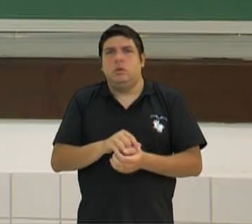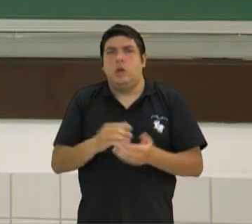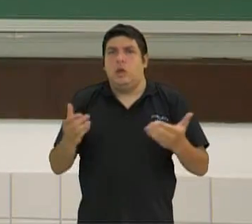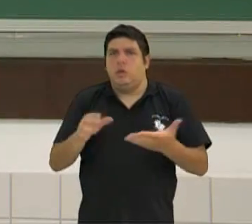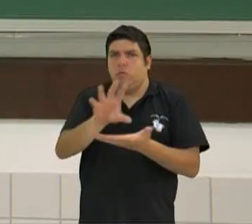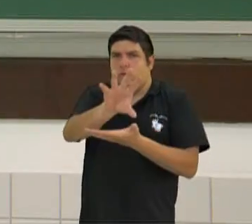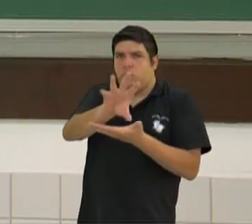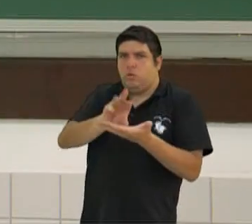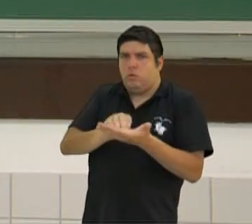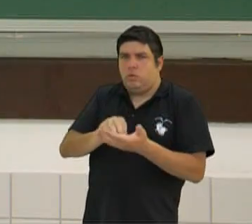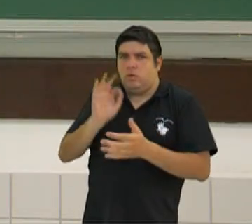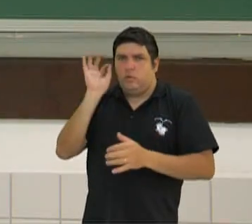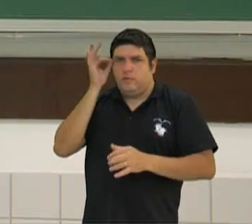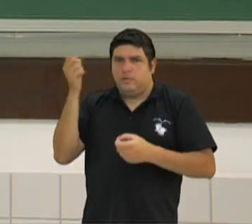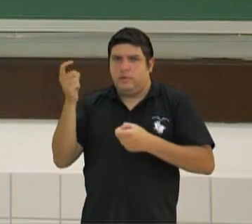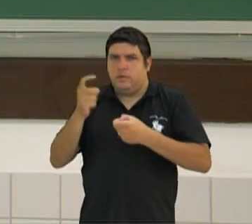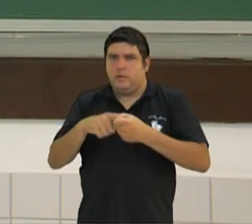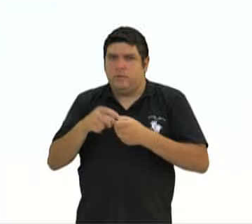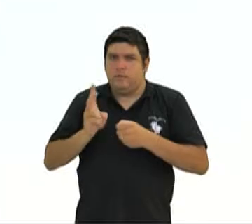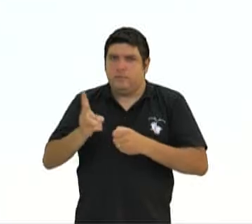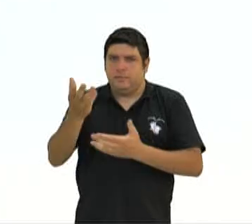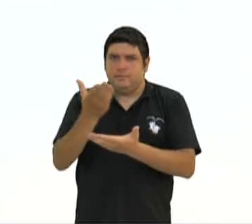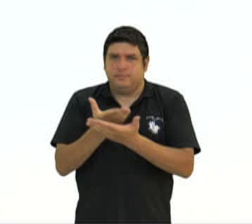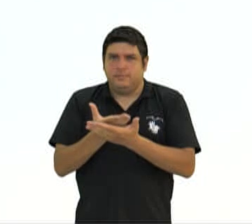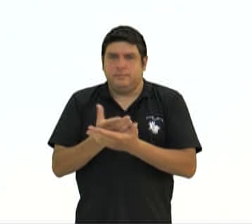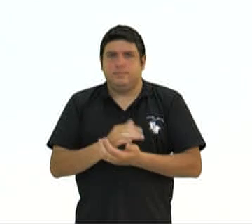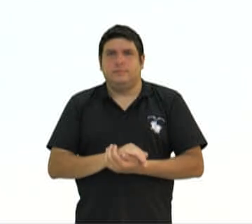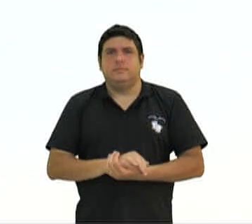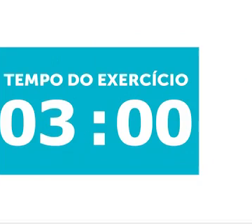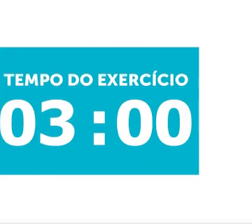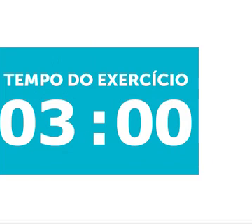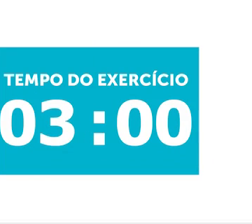aí, vou dar um tempinho e nós já voltamos para encerrar nossa aula.